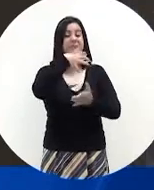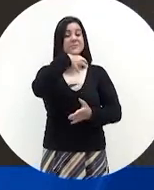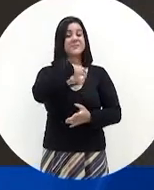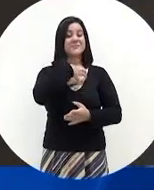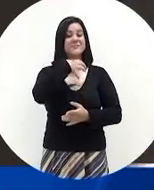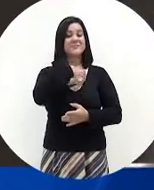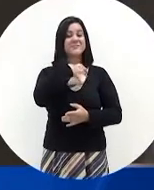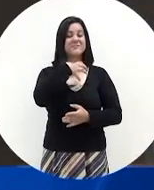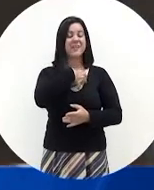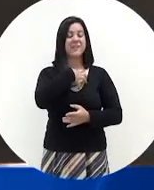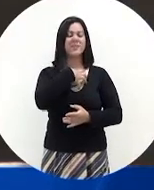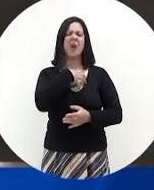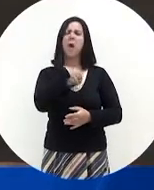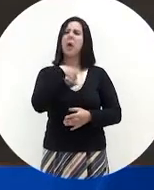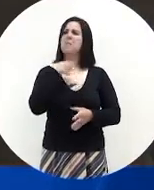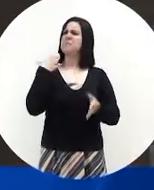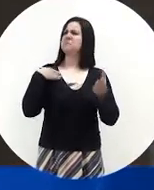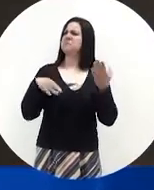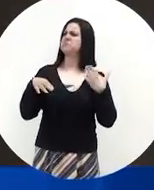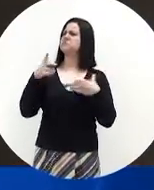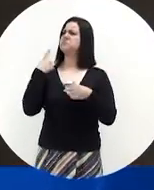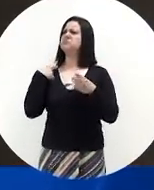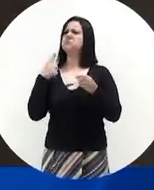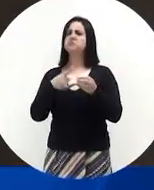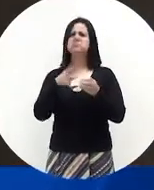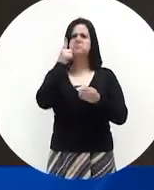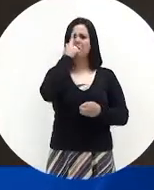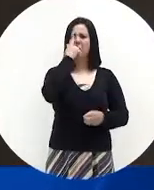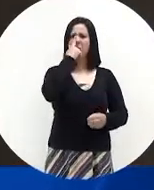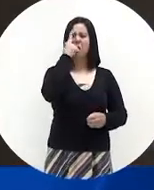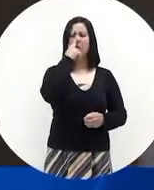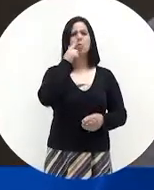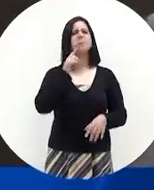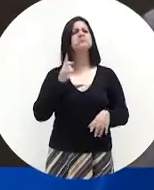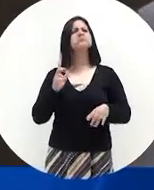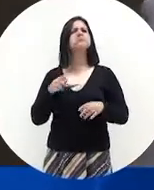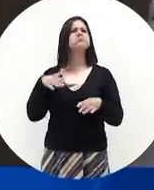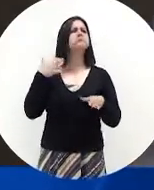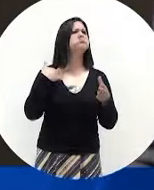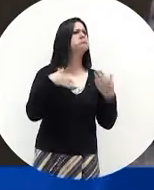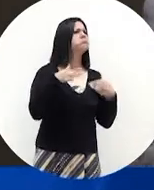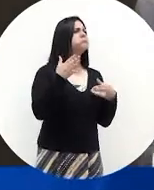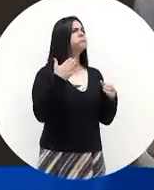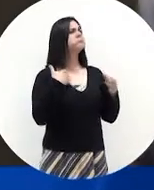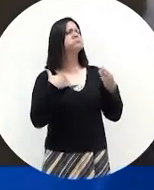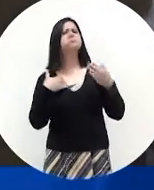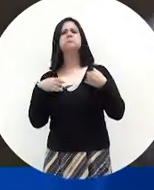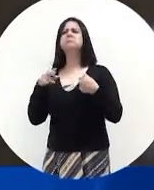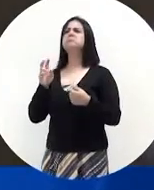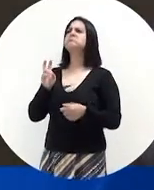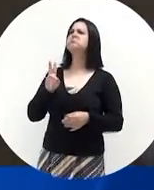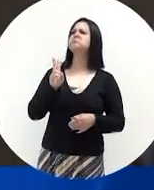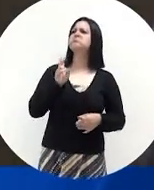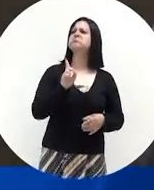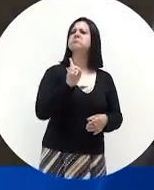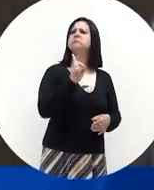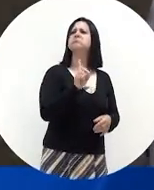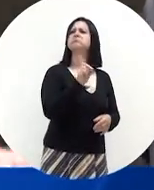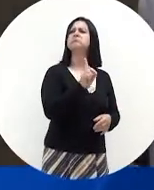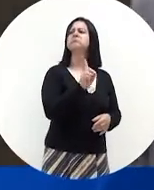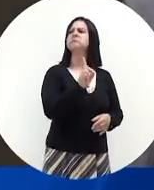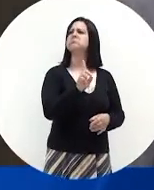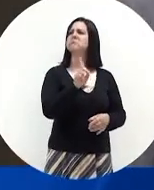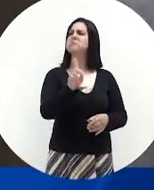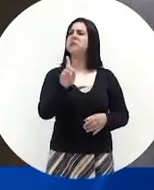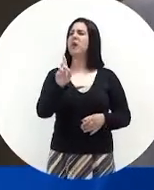partir desse sentimento. Ele está passeando pela cidade de Atenas, e ele percebe um lugar